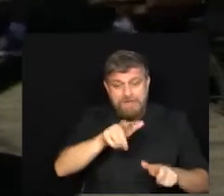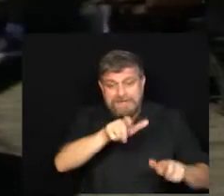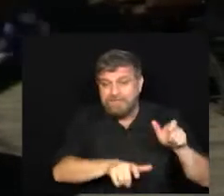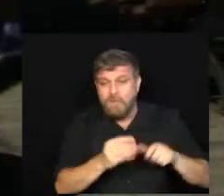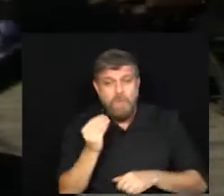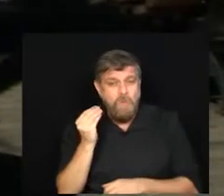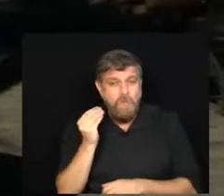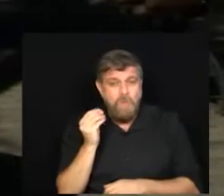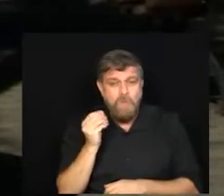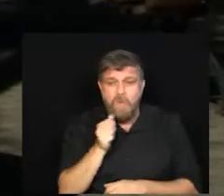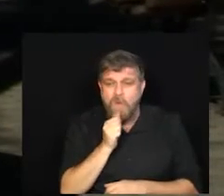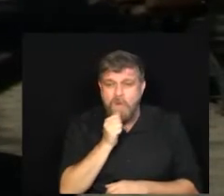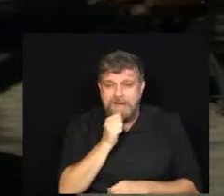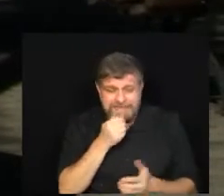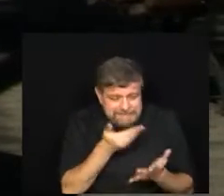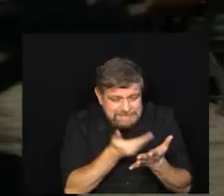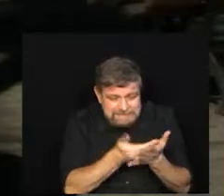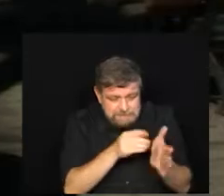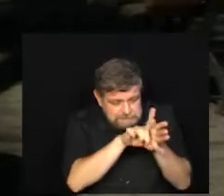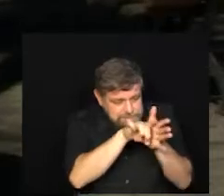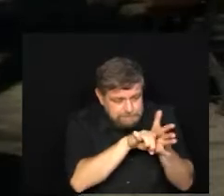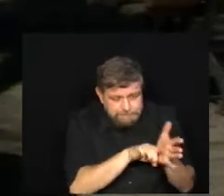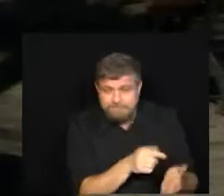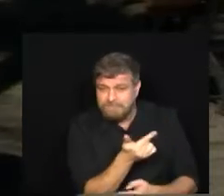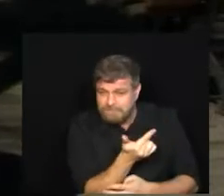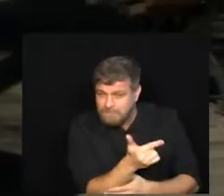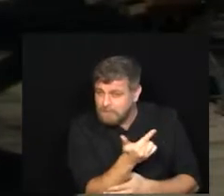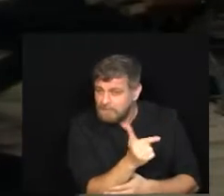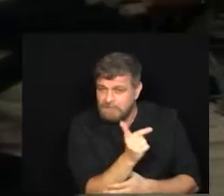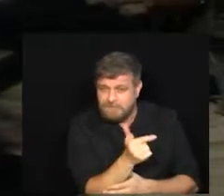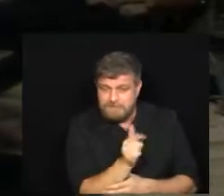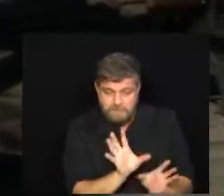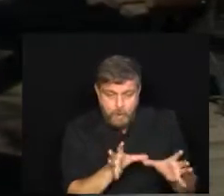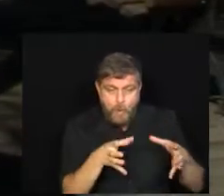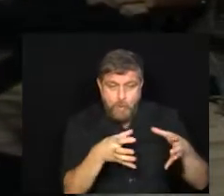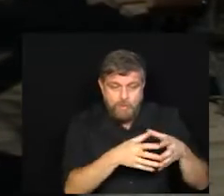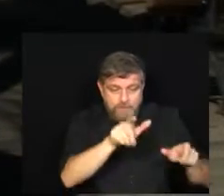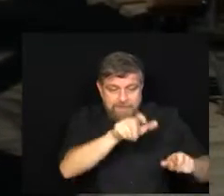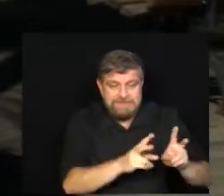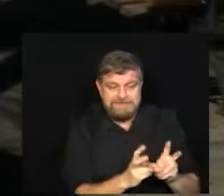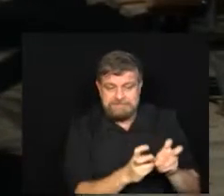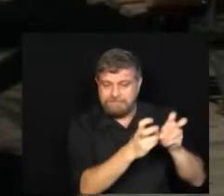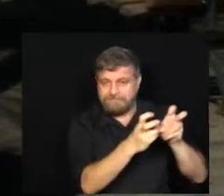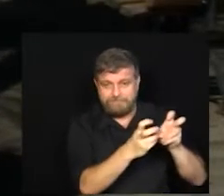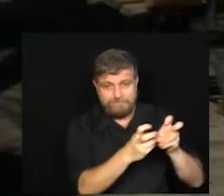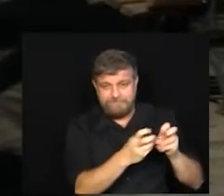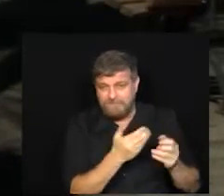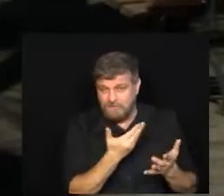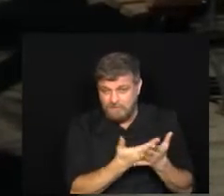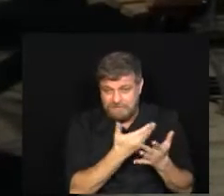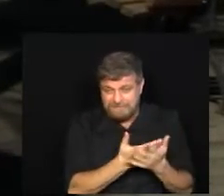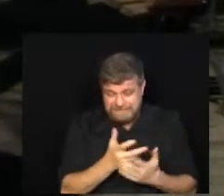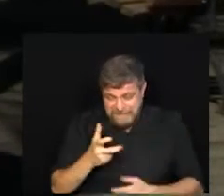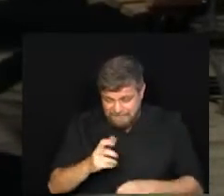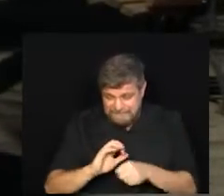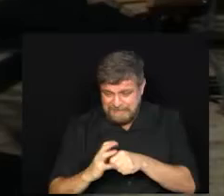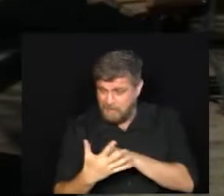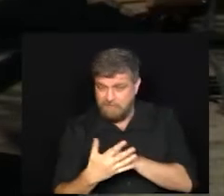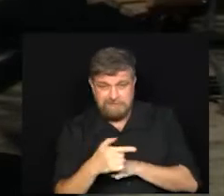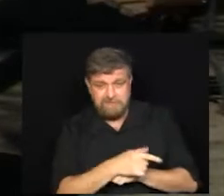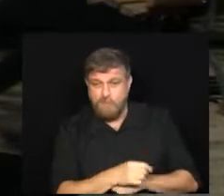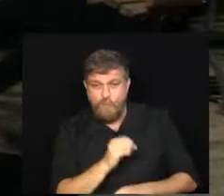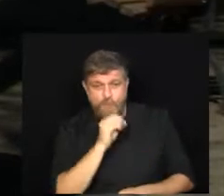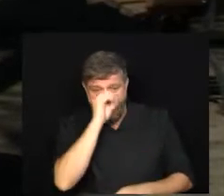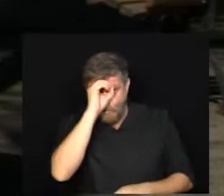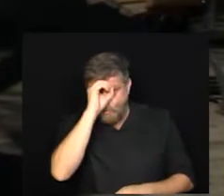ainda amplamente estudados. Os grandes estudos que a gente tem de vacina não contemplam uma parte desses pacientes oncológicos em